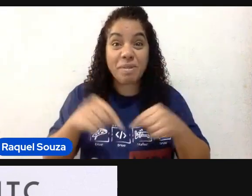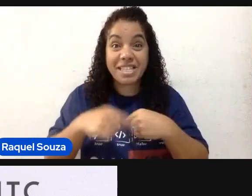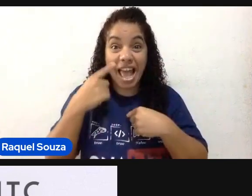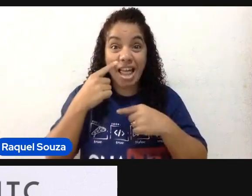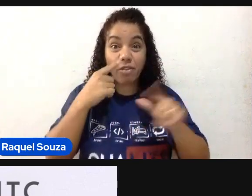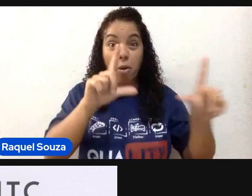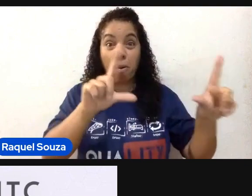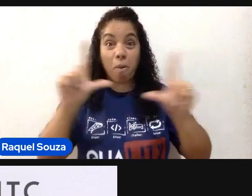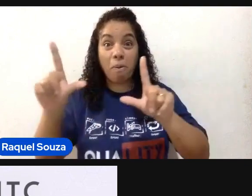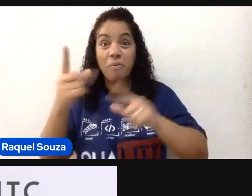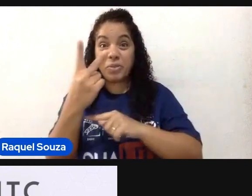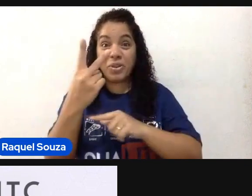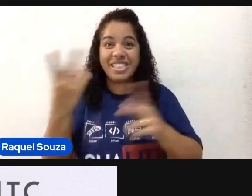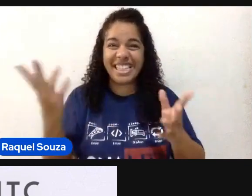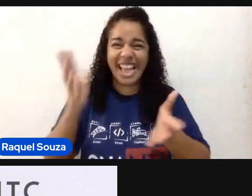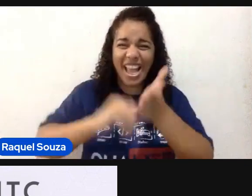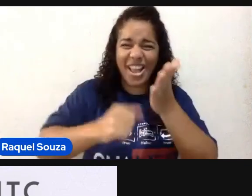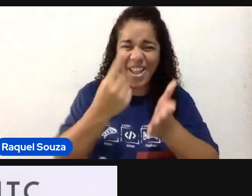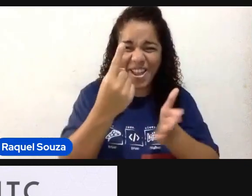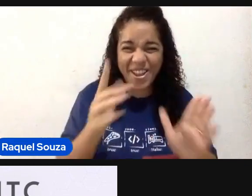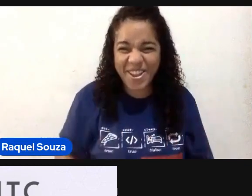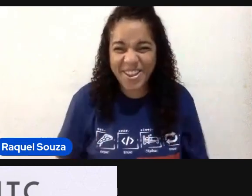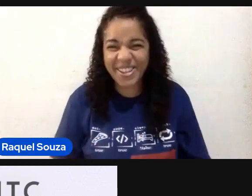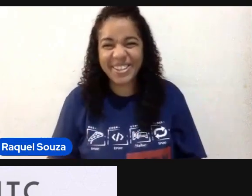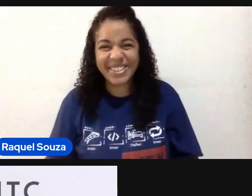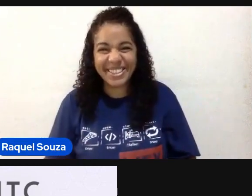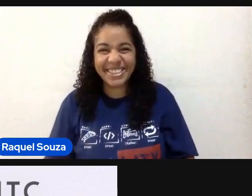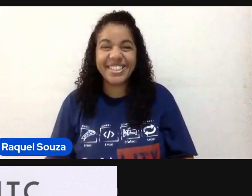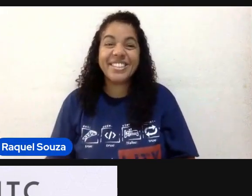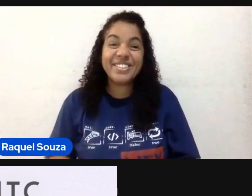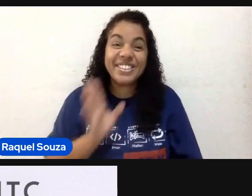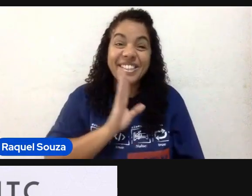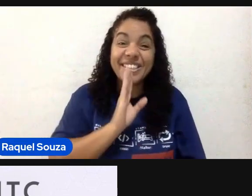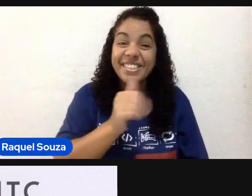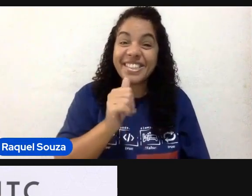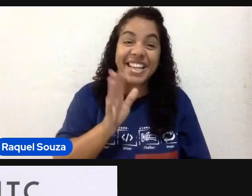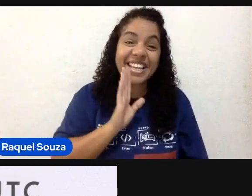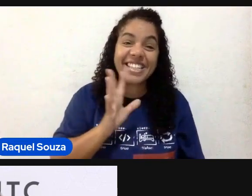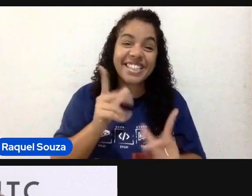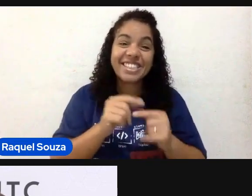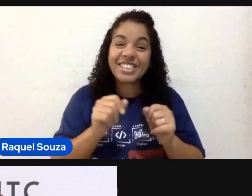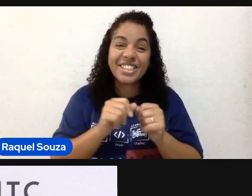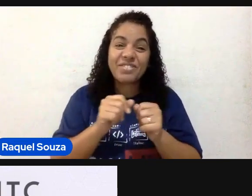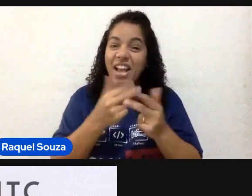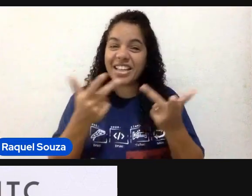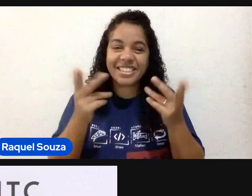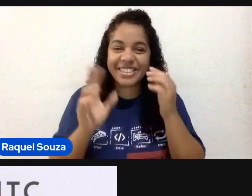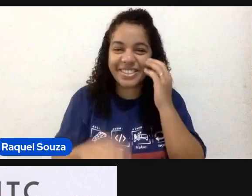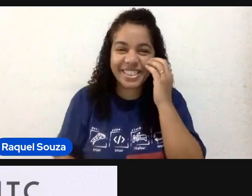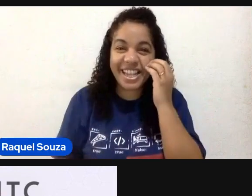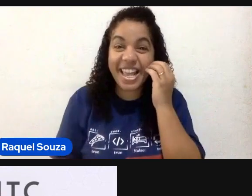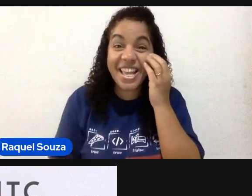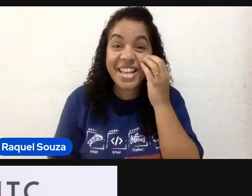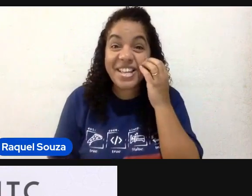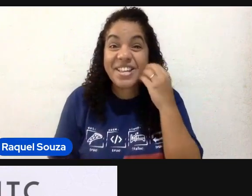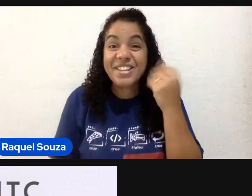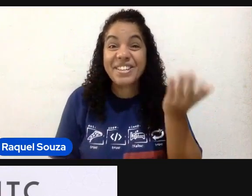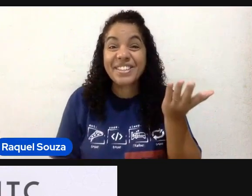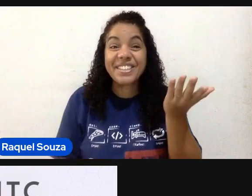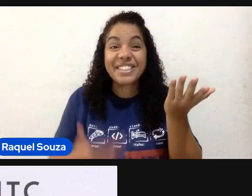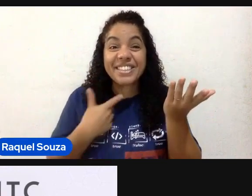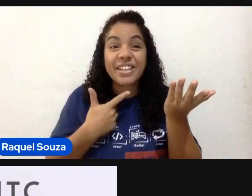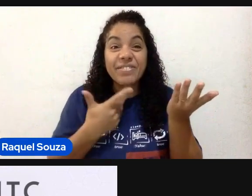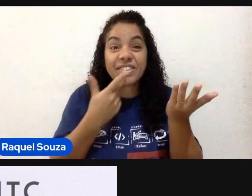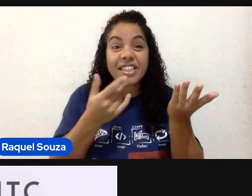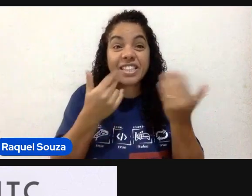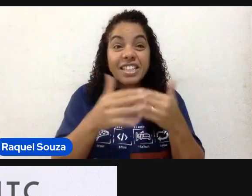Aí eu excluí um ali. Faquear não tem um minuto de paz, né, gente? A gente acha bug Não, não até. tem. Nem quando. Só os de usar a gente